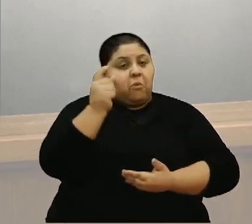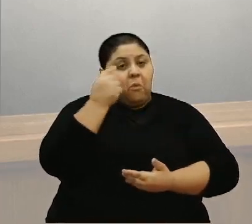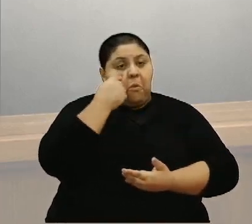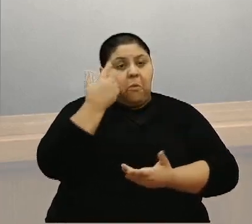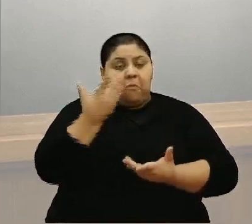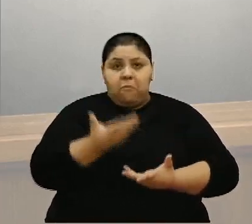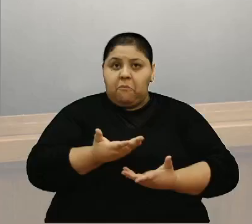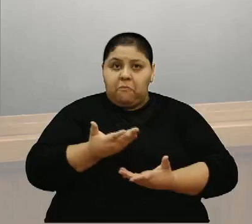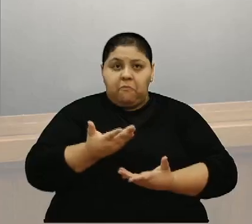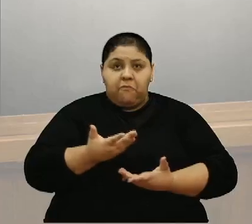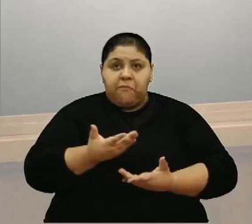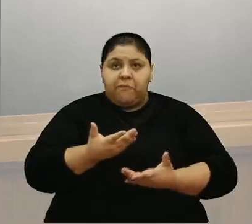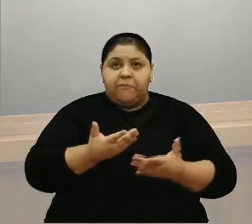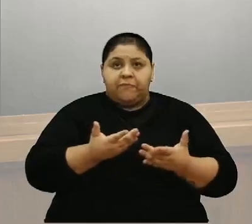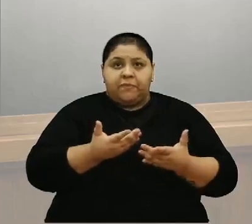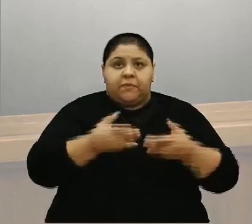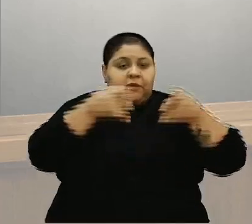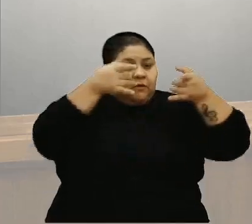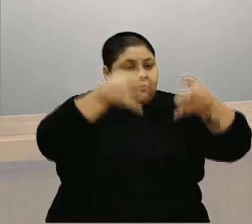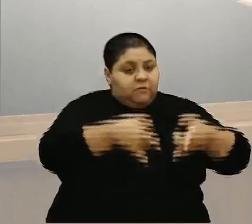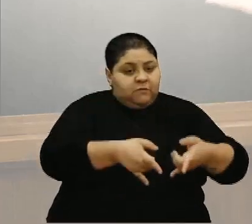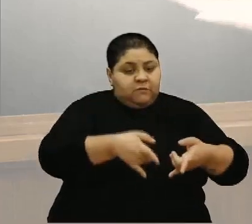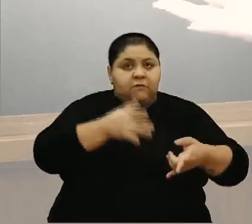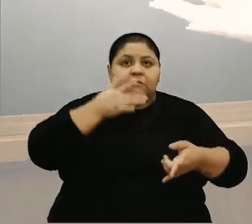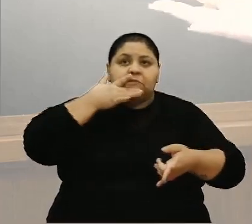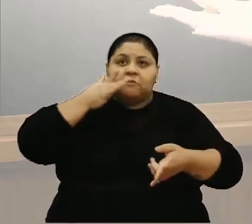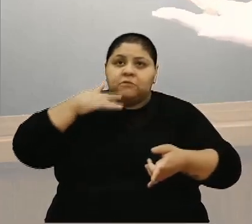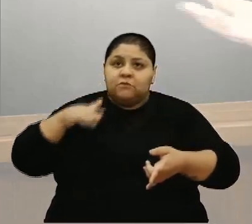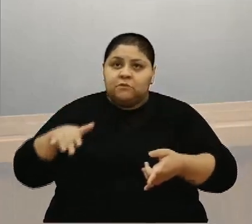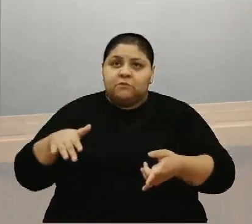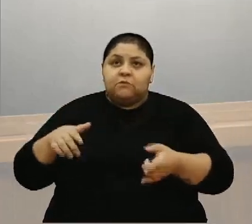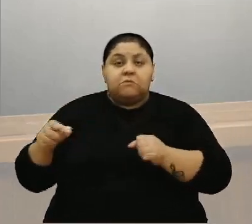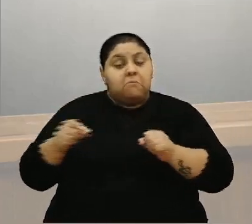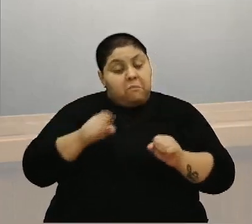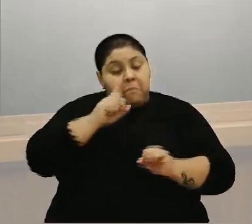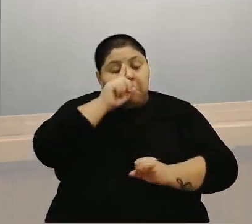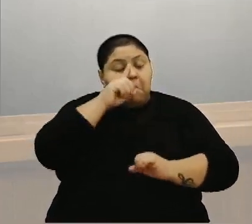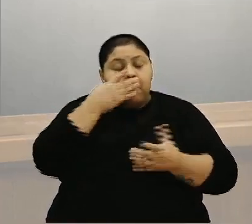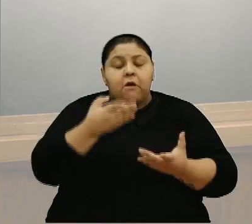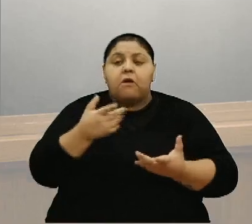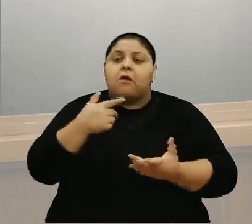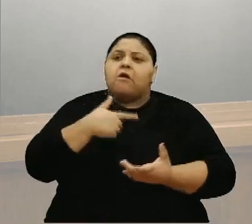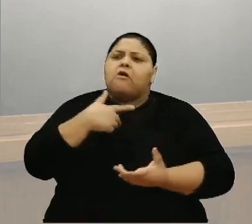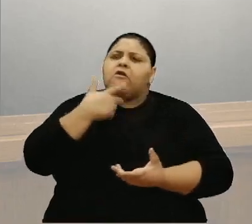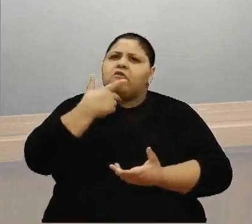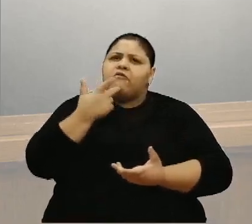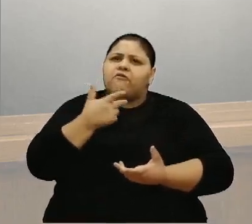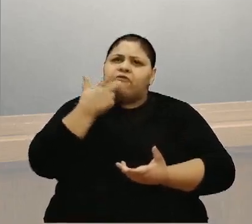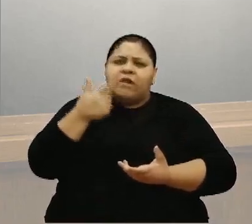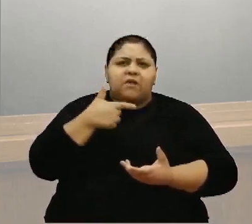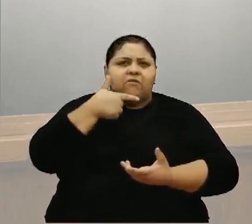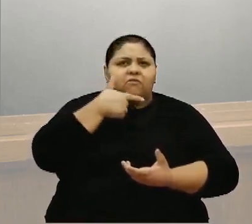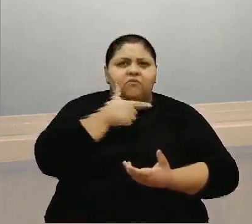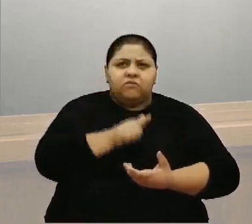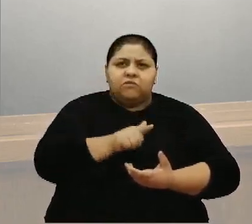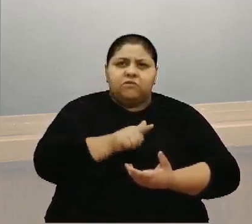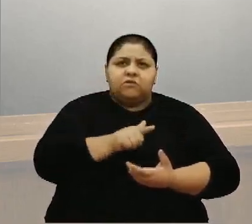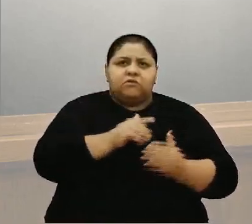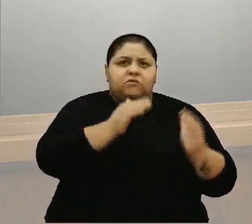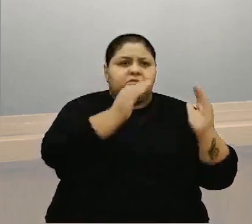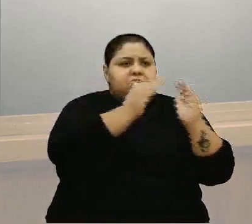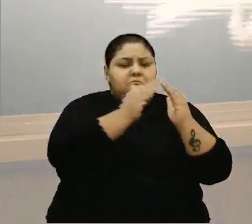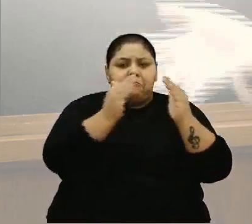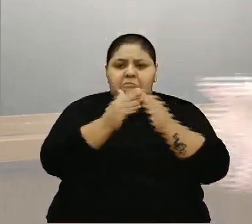não internar a criança, está correndo risco. Aí eu fui lá, eles conseguiram um vizinho,